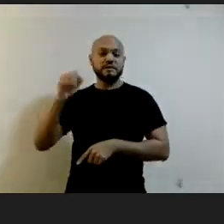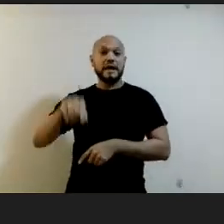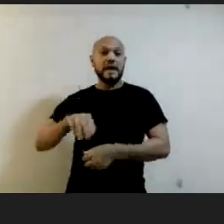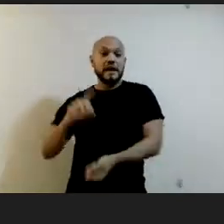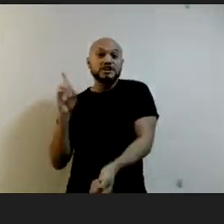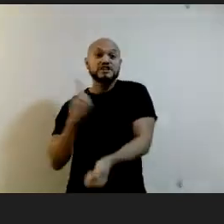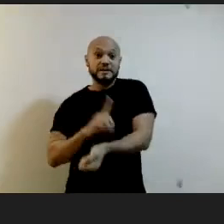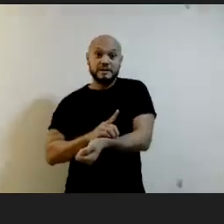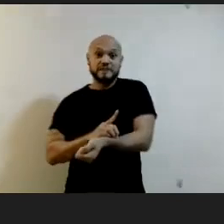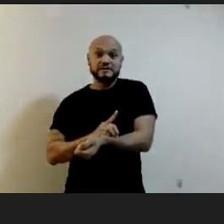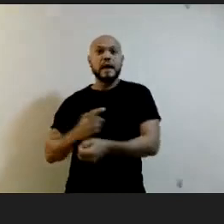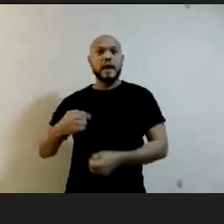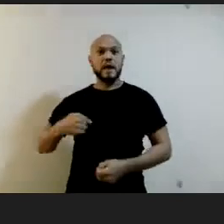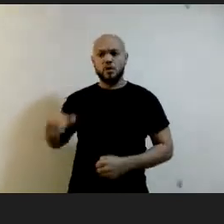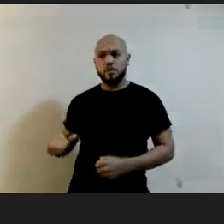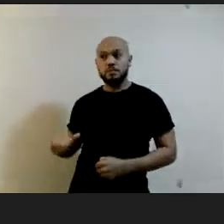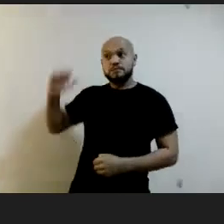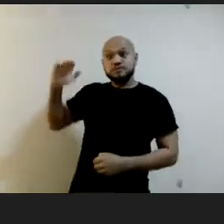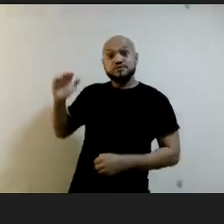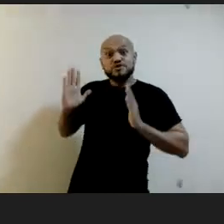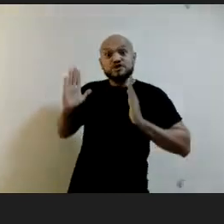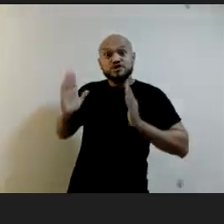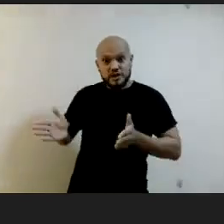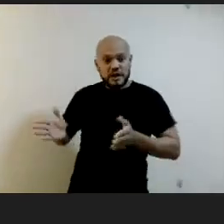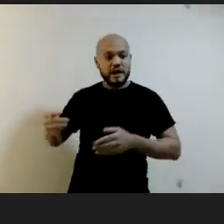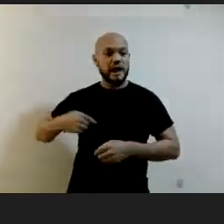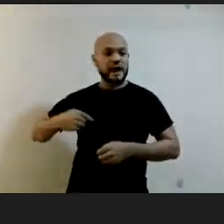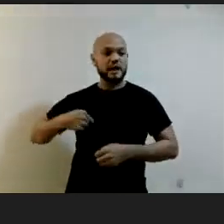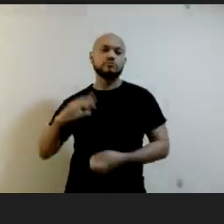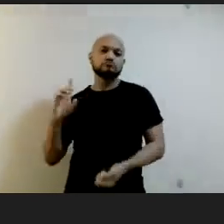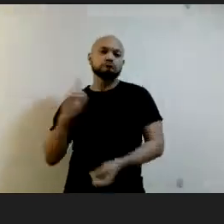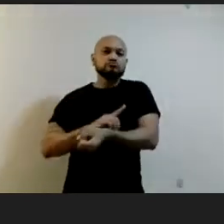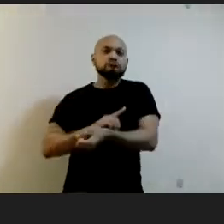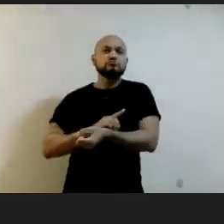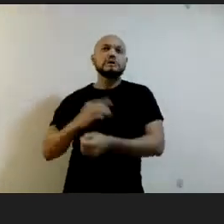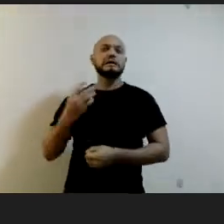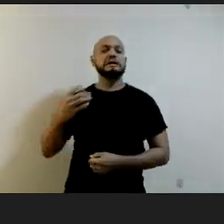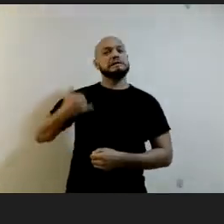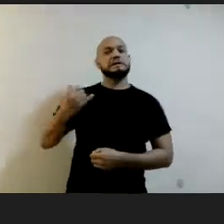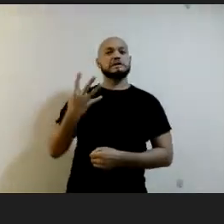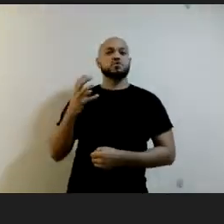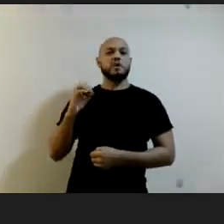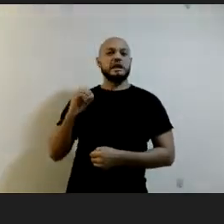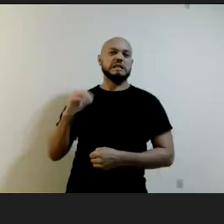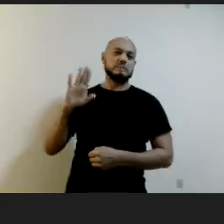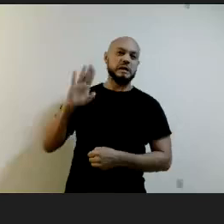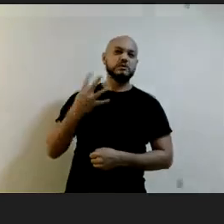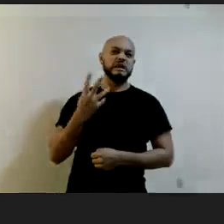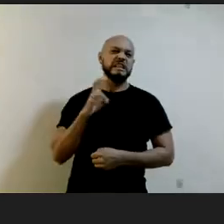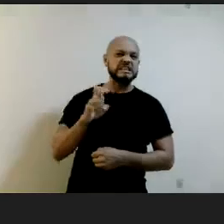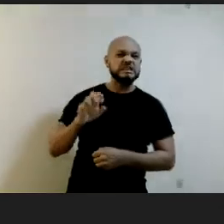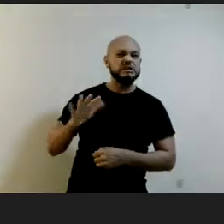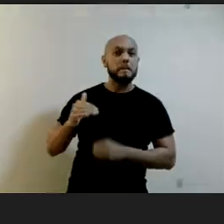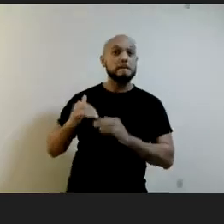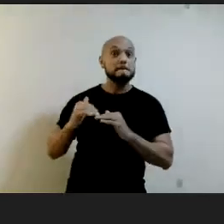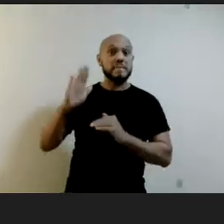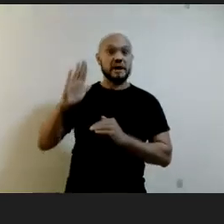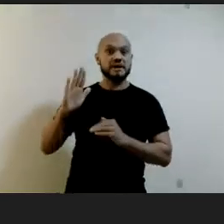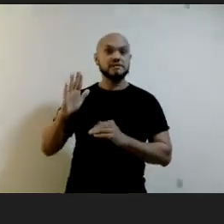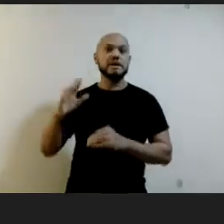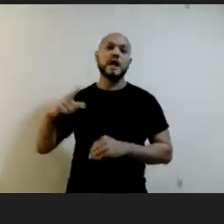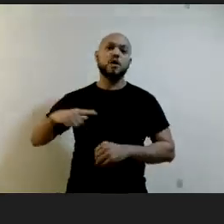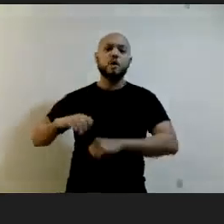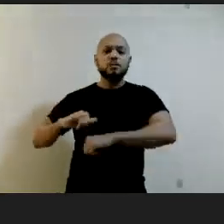vida adulta, né? Depois dos 40 anos, 45 anos, quando a pessoa ganha